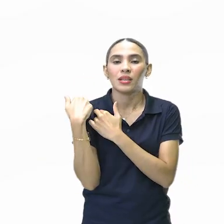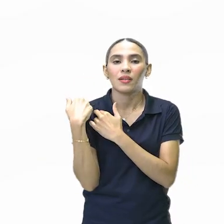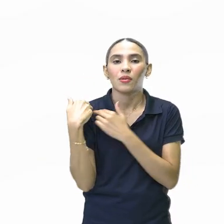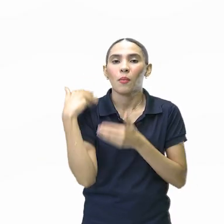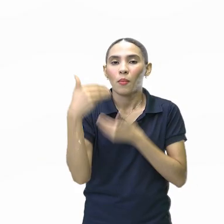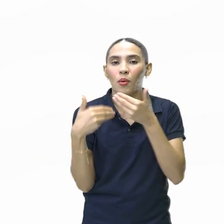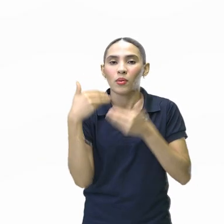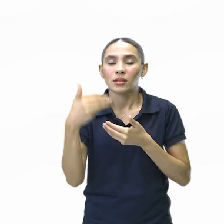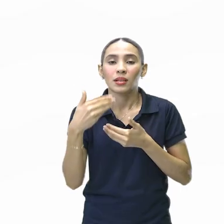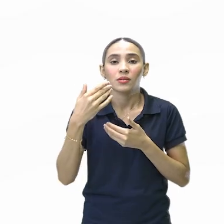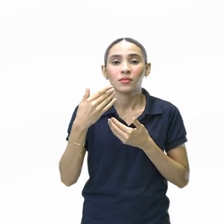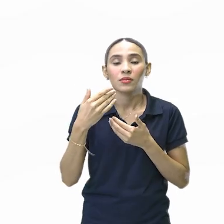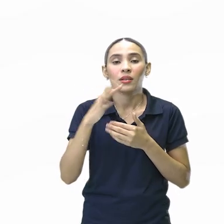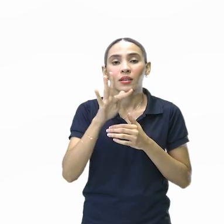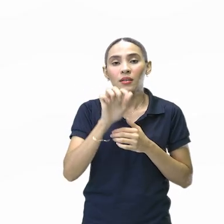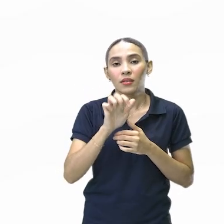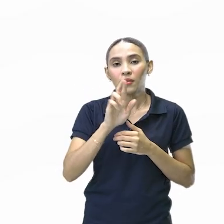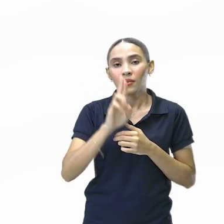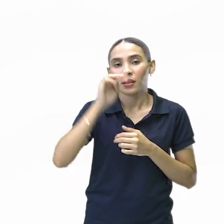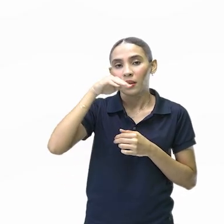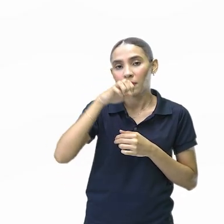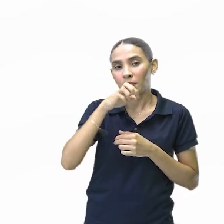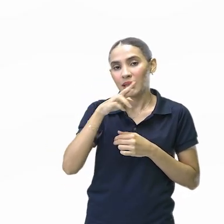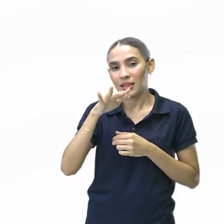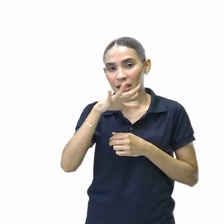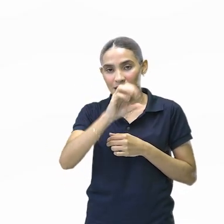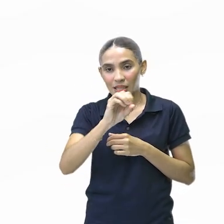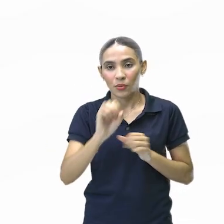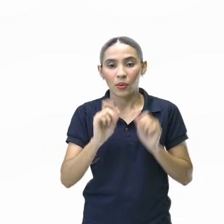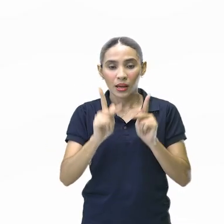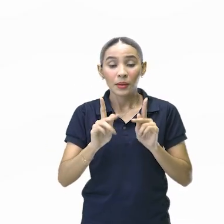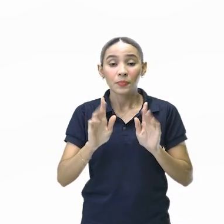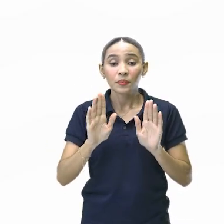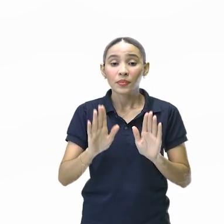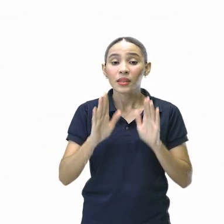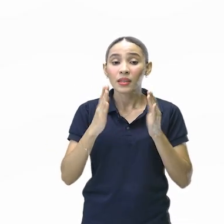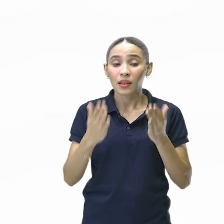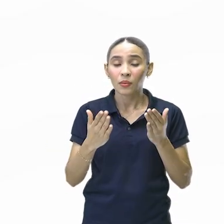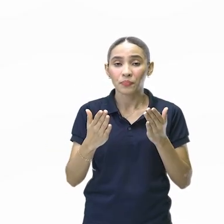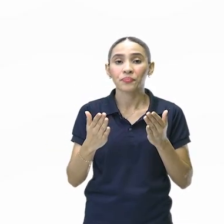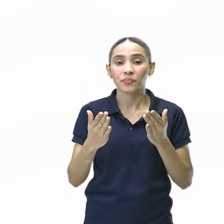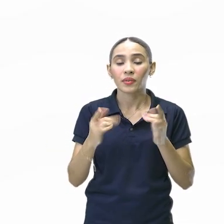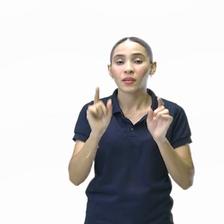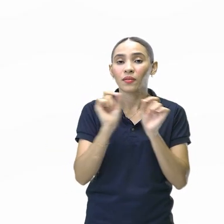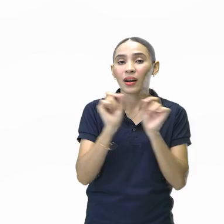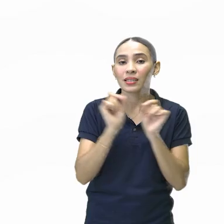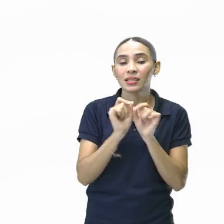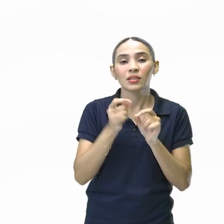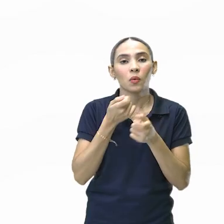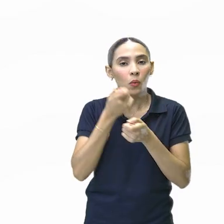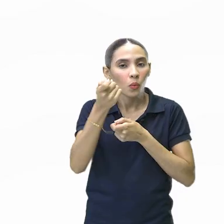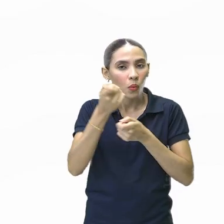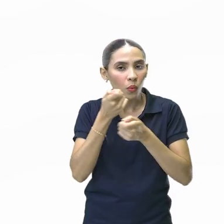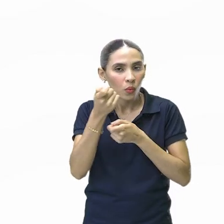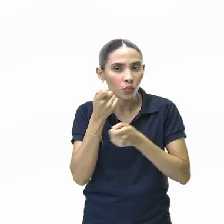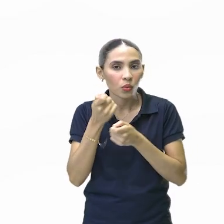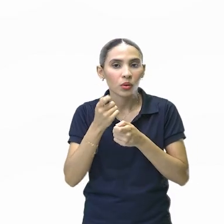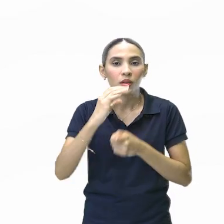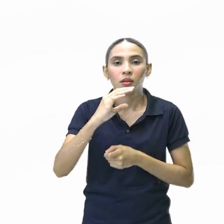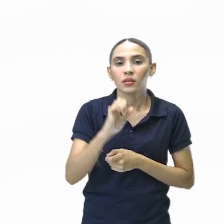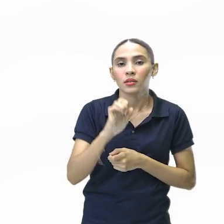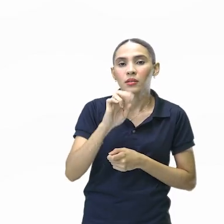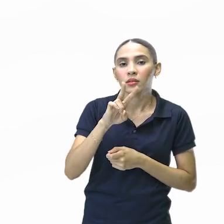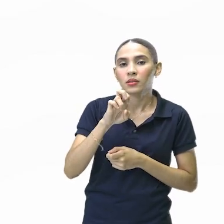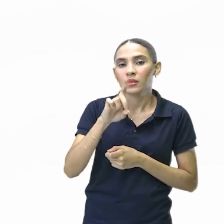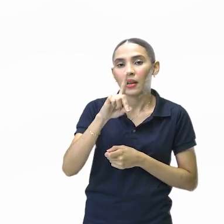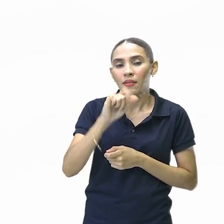pelo processo da fermentação. Tá bom? Enquanto eles faziam a manipulação da cevada